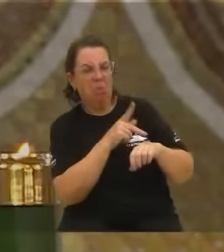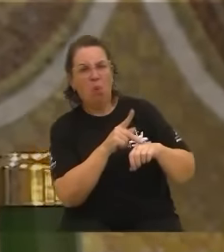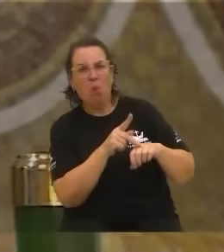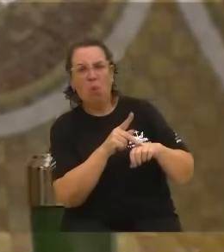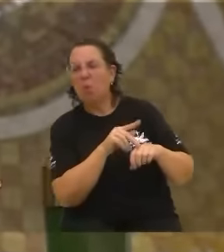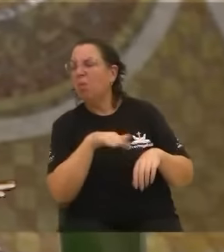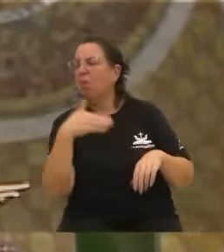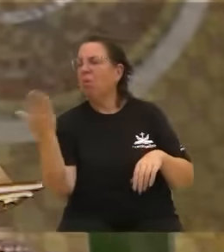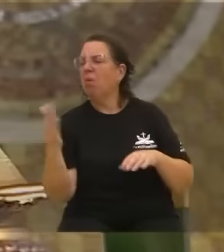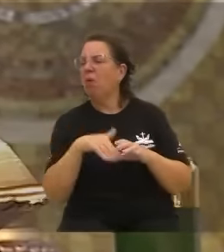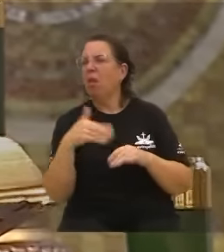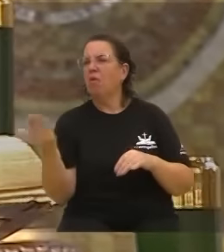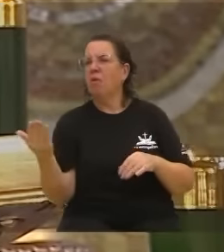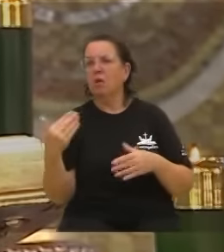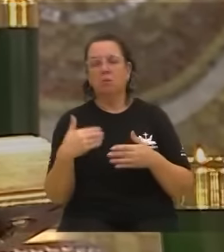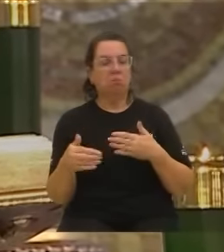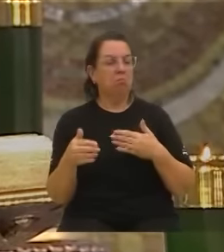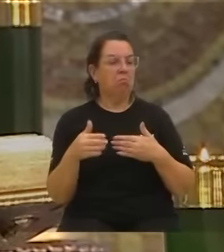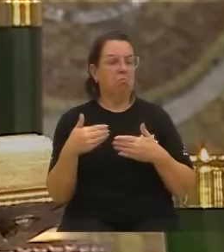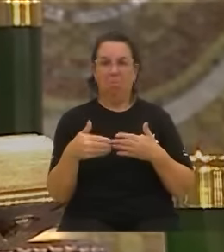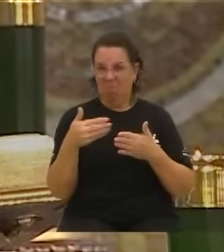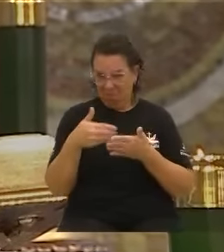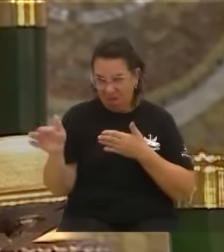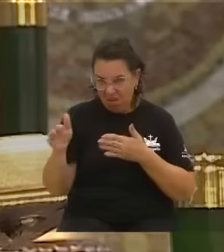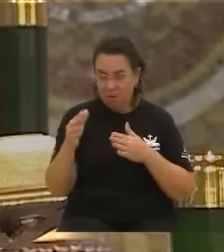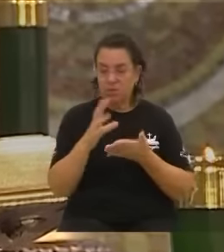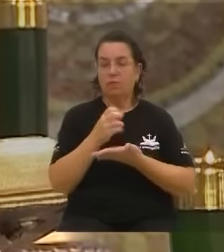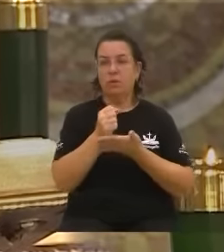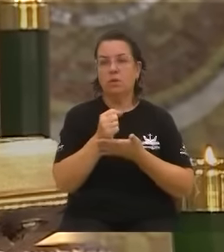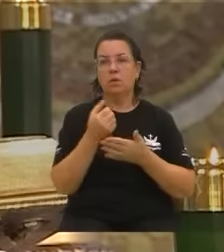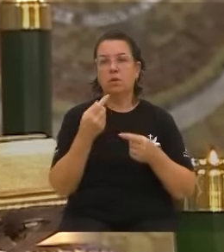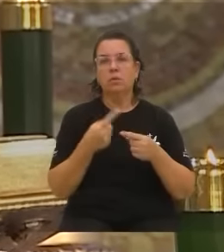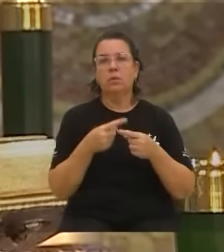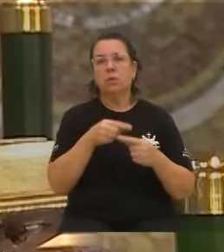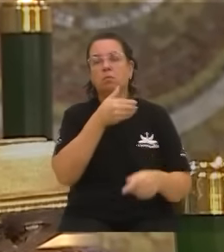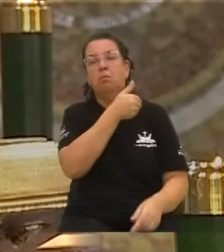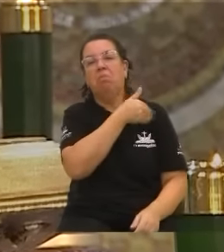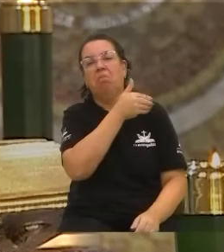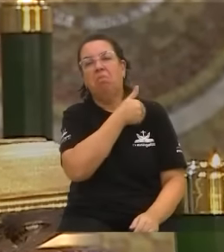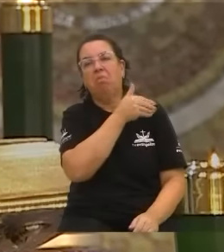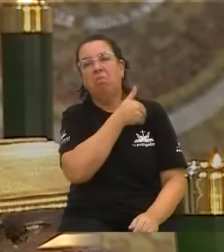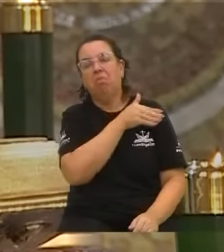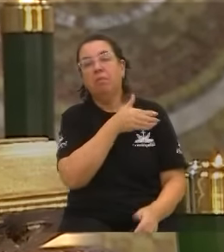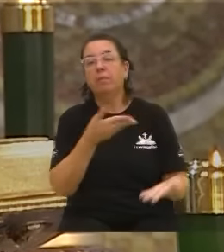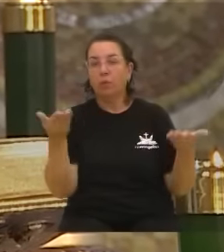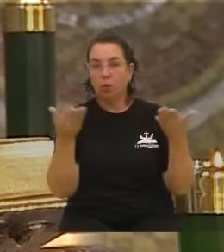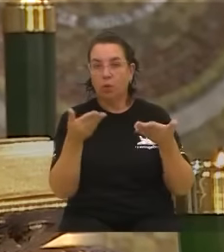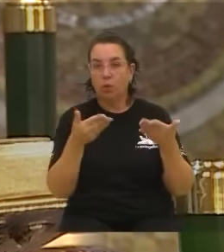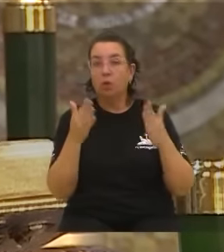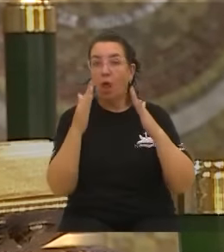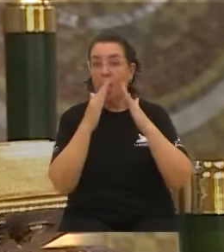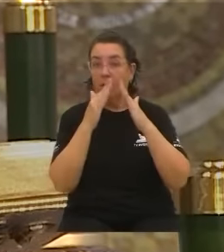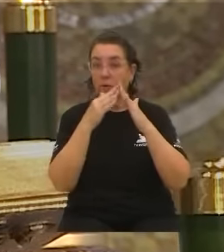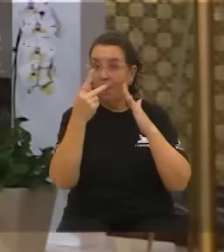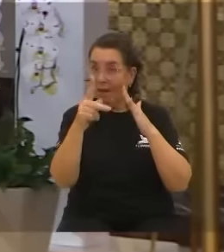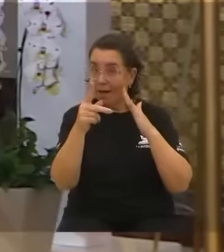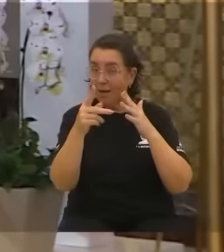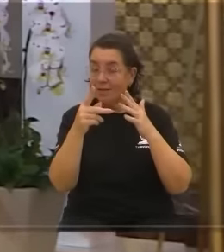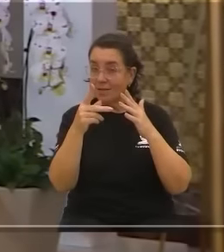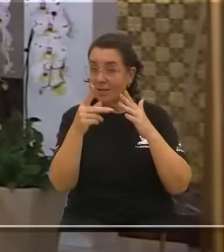fora, perderam a salvação por preconceito. Hoje Deus